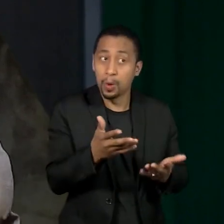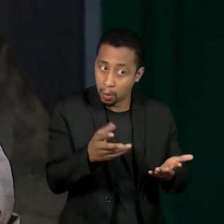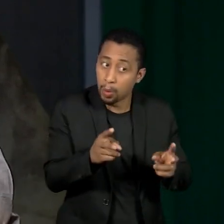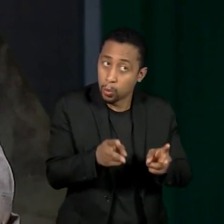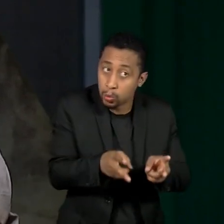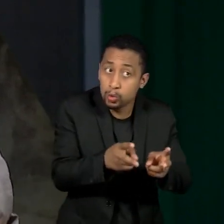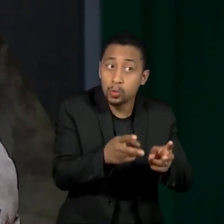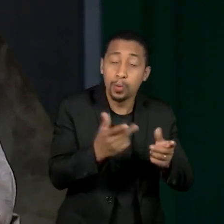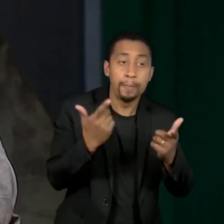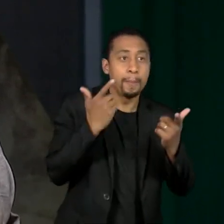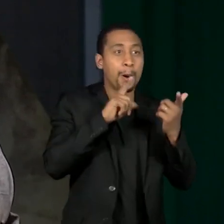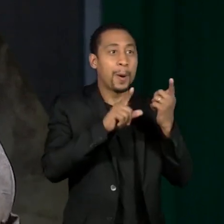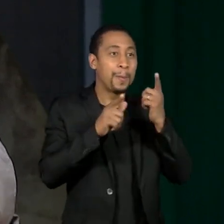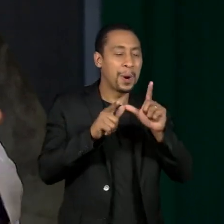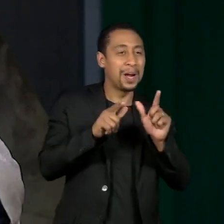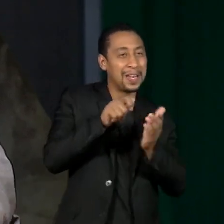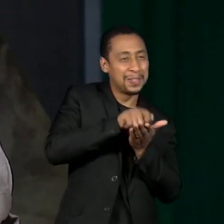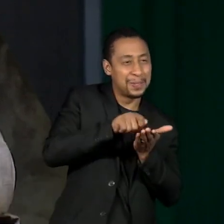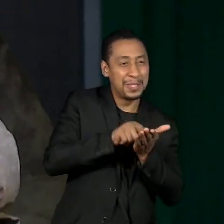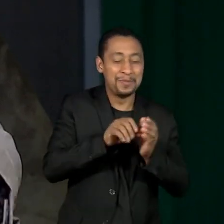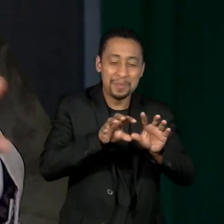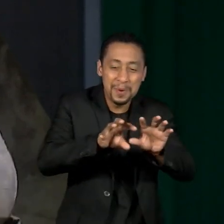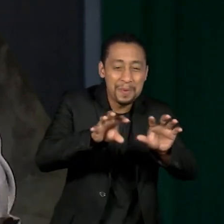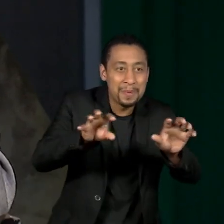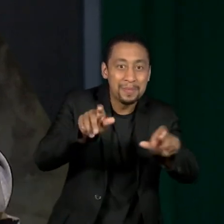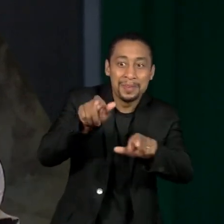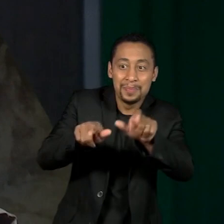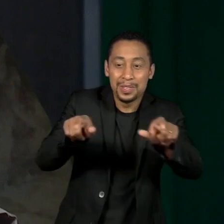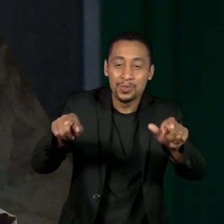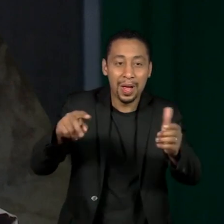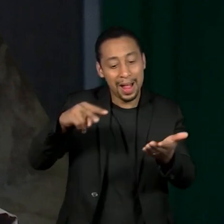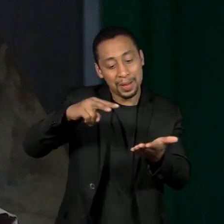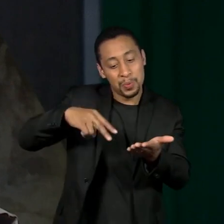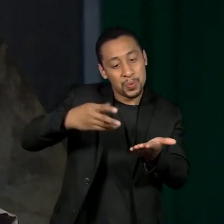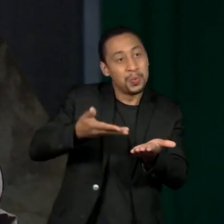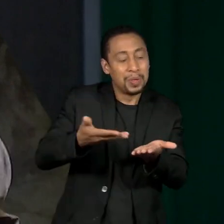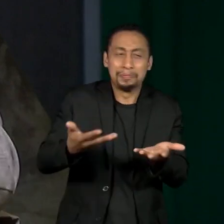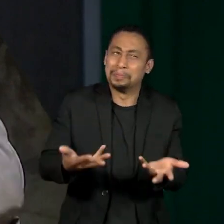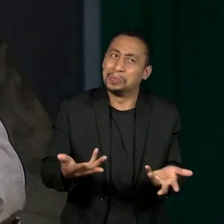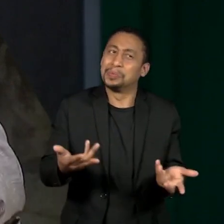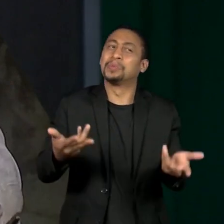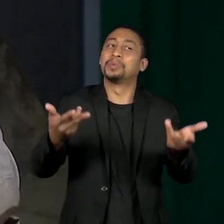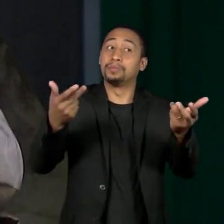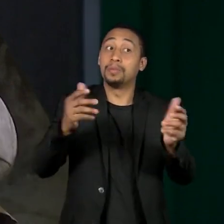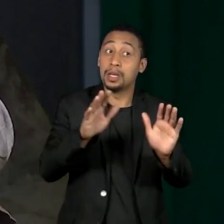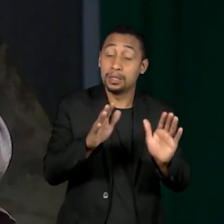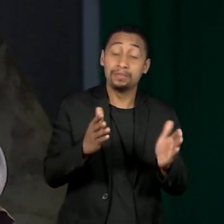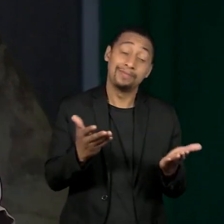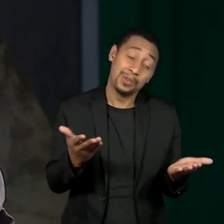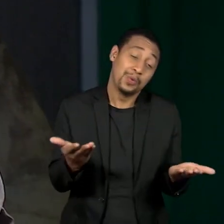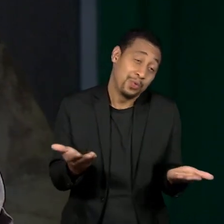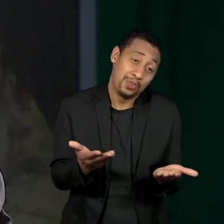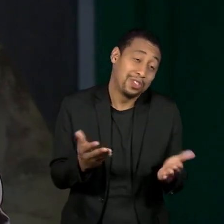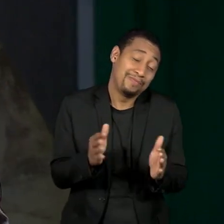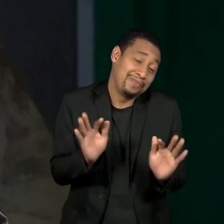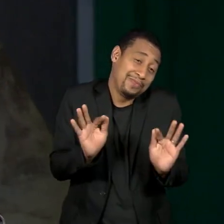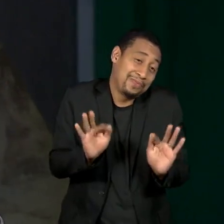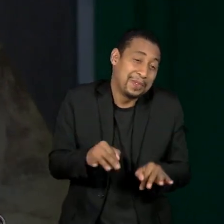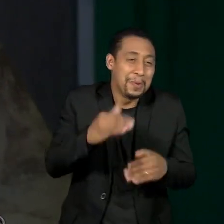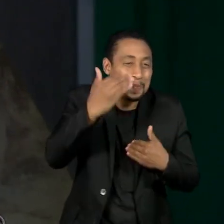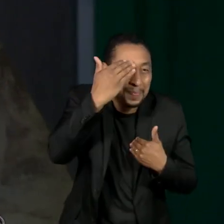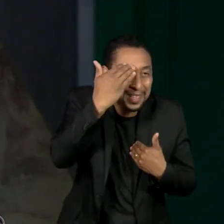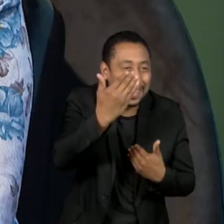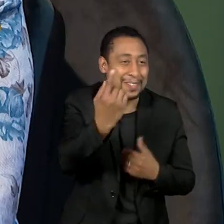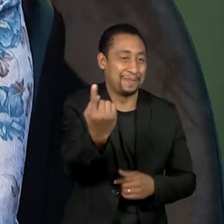né, conquistando os leitores, as leitoras, construindo essas obras maravilhosas e, por enquanto, obrigado pela gentileza